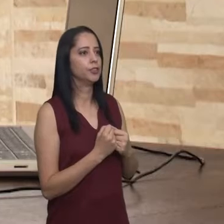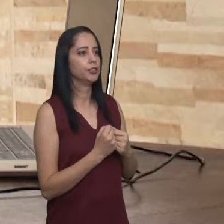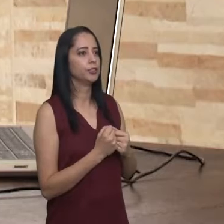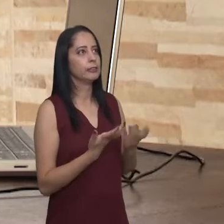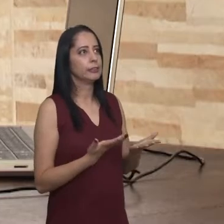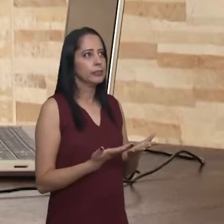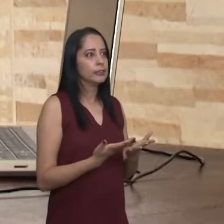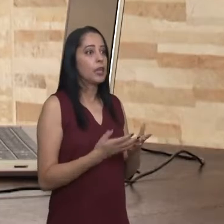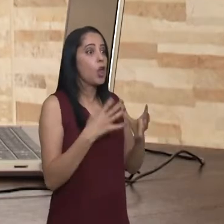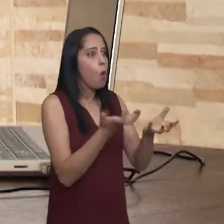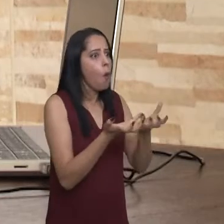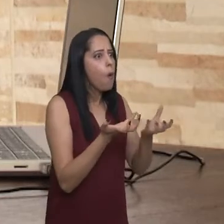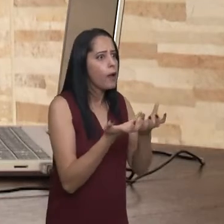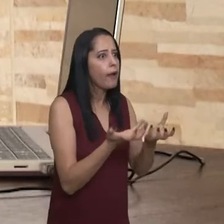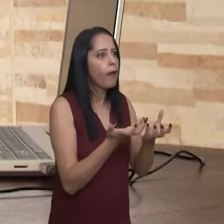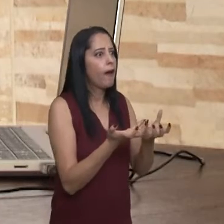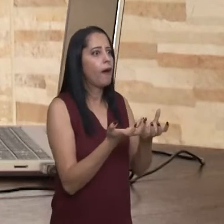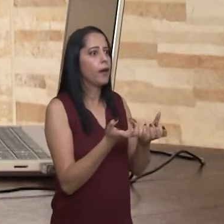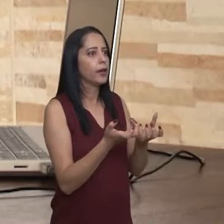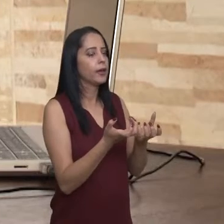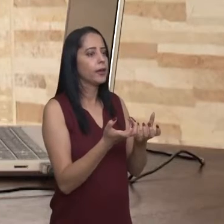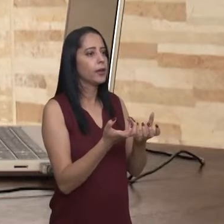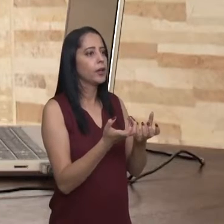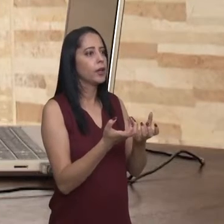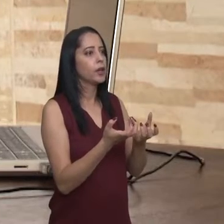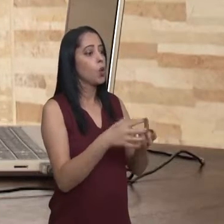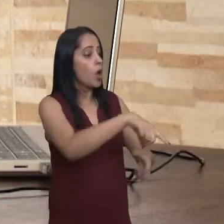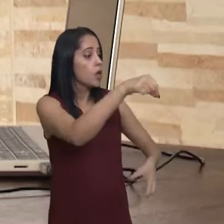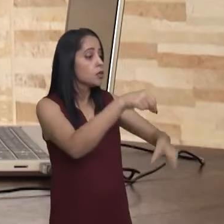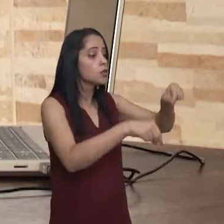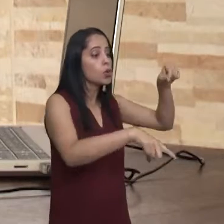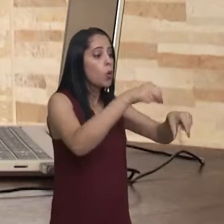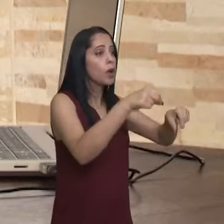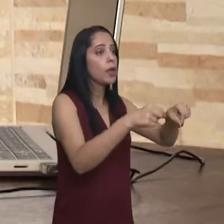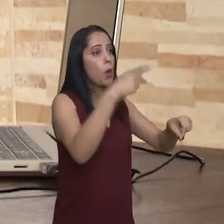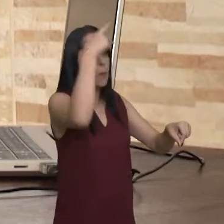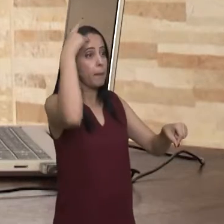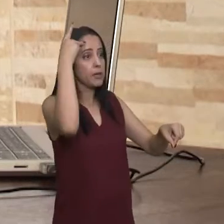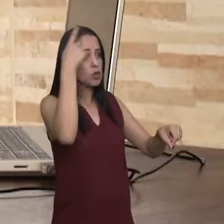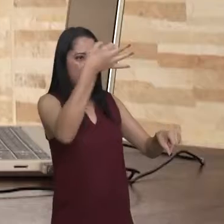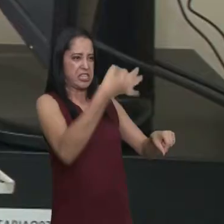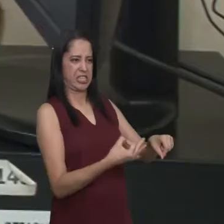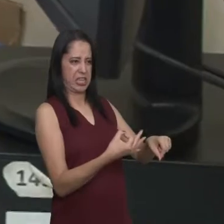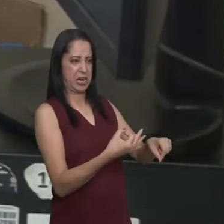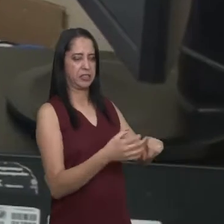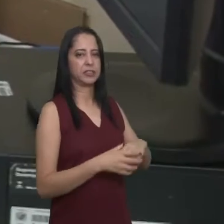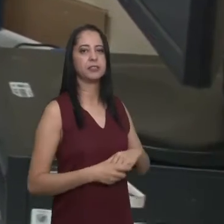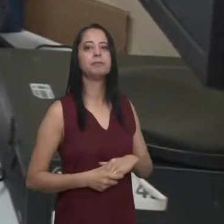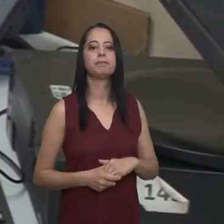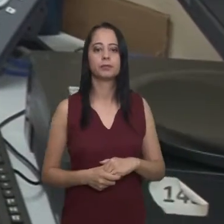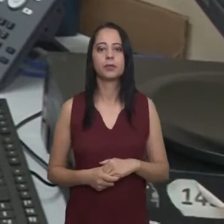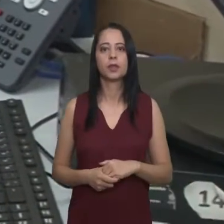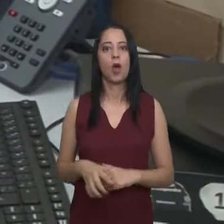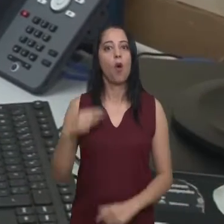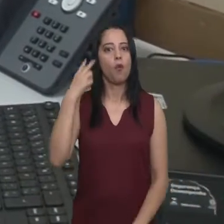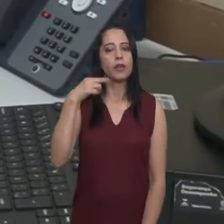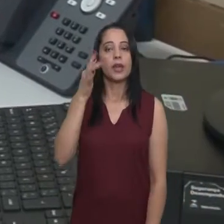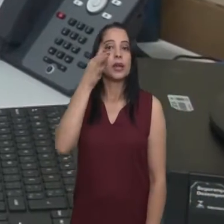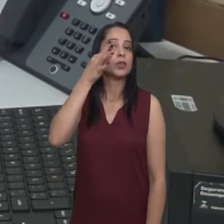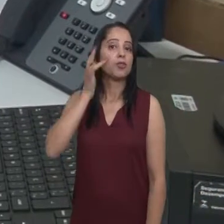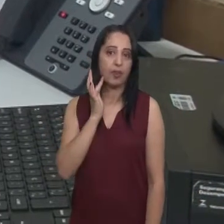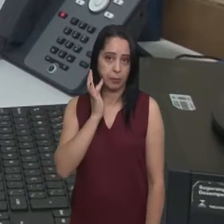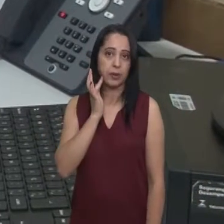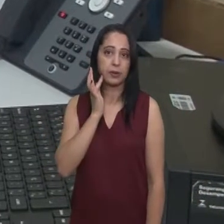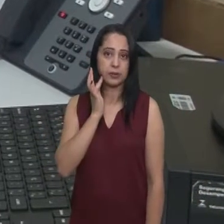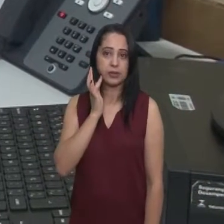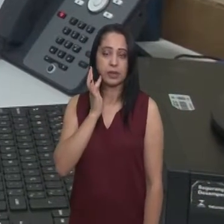eu quero poder ter essa opção de escolher alguém qualificado, sabe? Para o vereador Fabião Zagueiro, relator